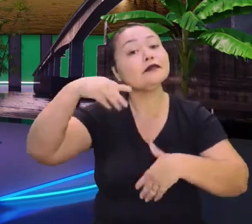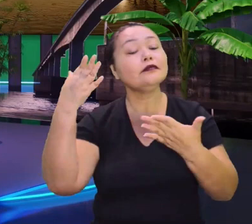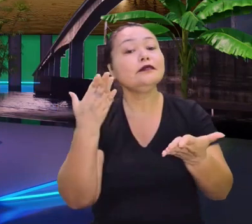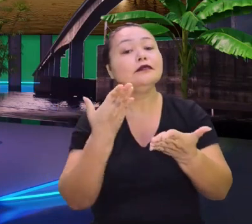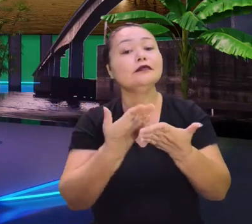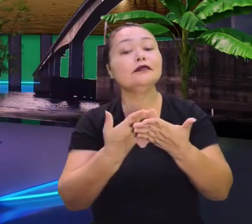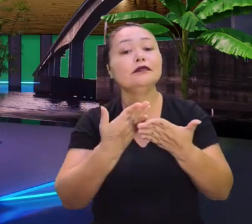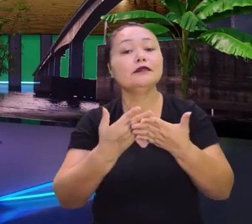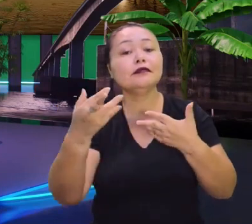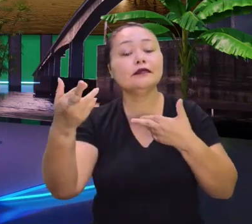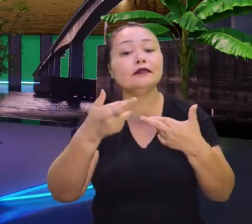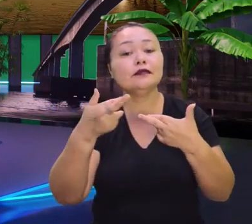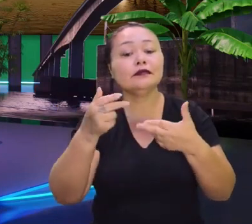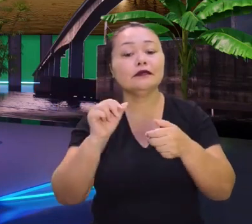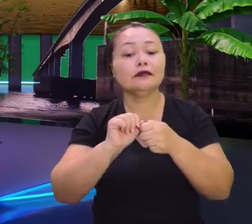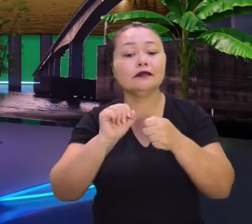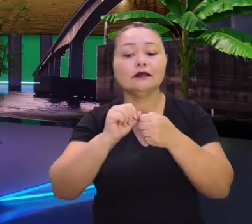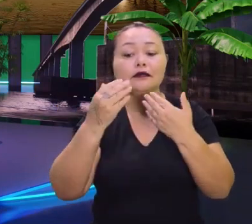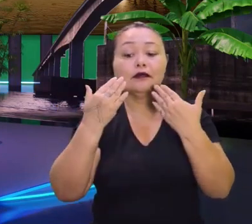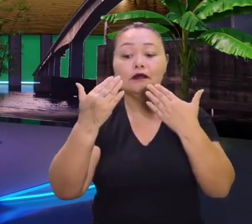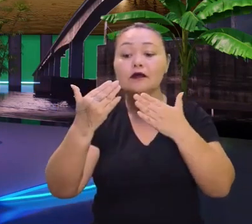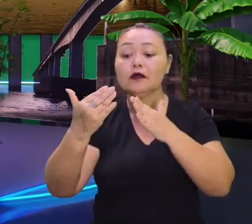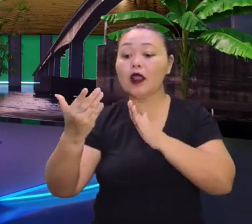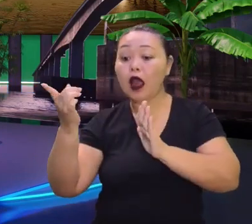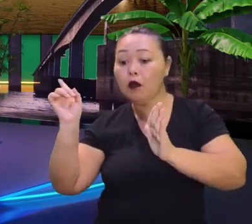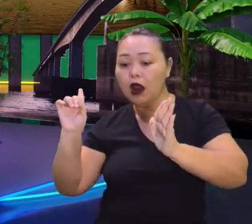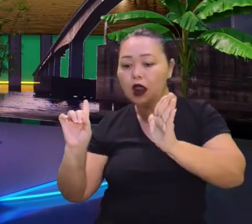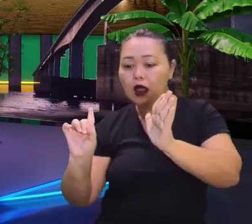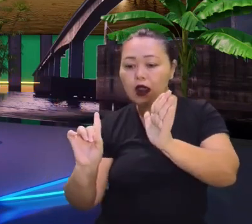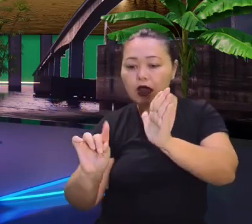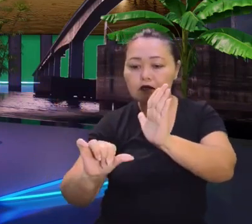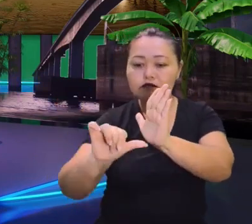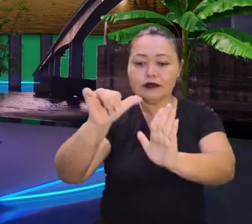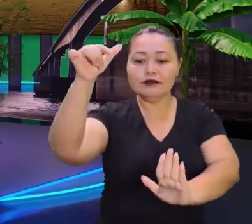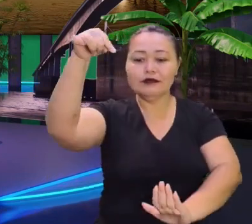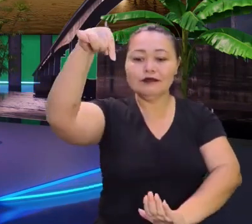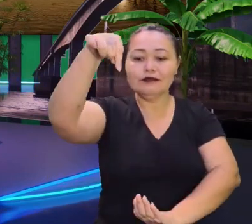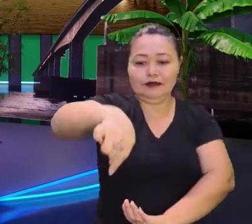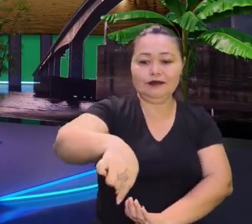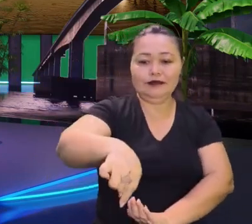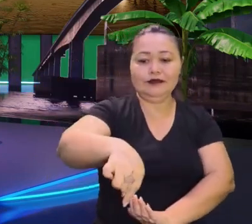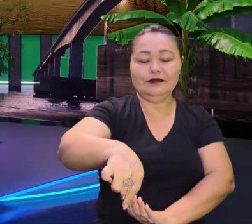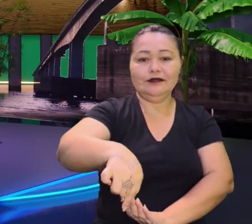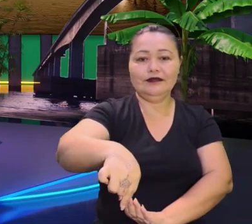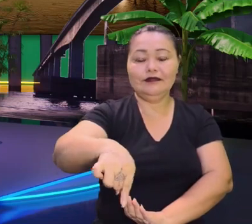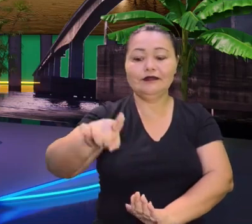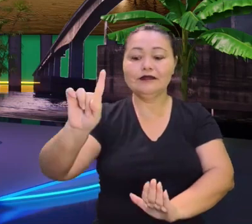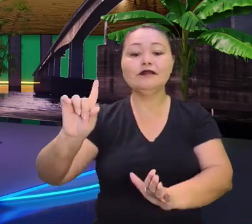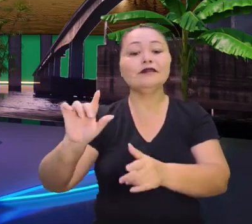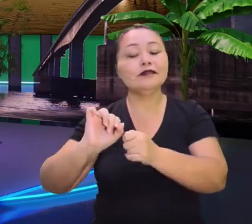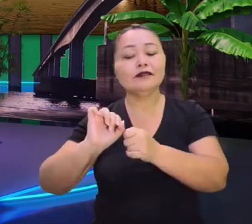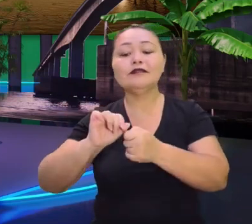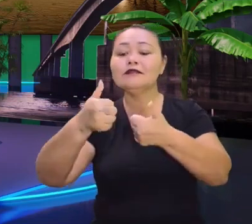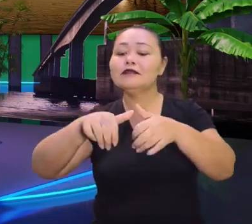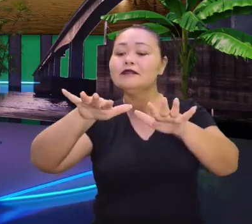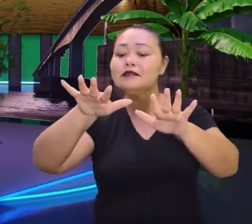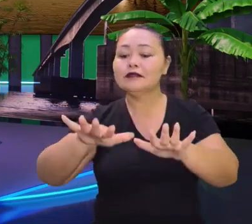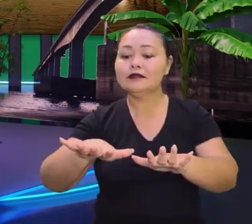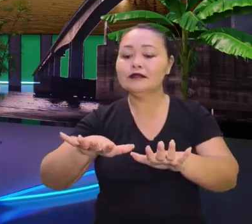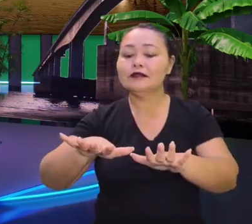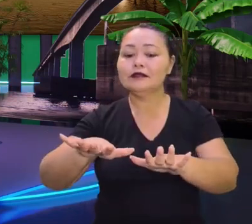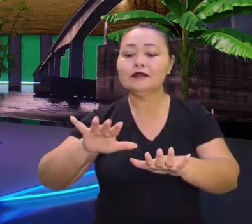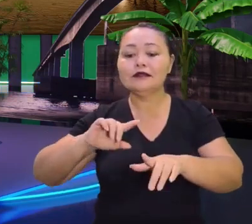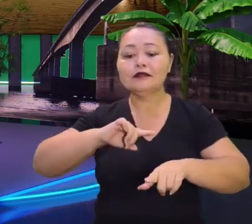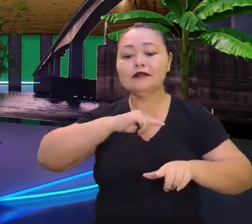a ver com os destemidos pioneiros que vieram para cá. Vamos falar